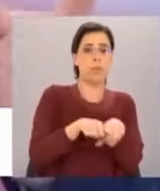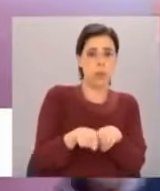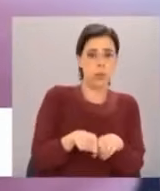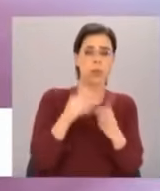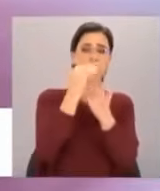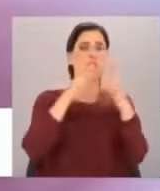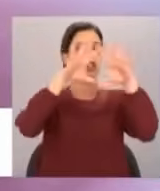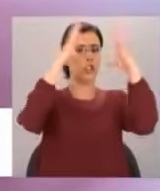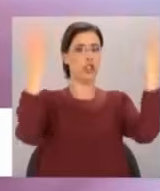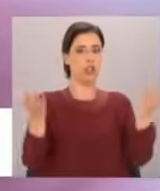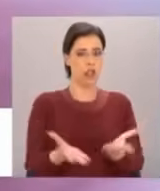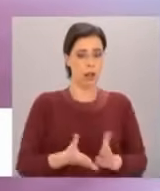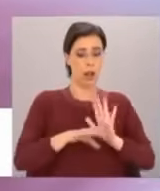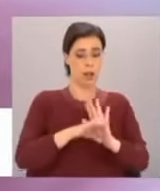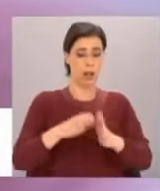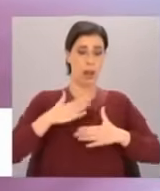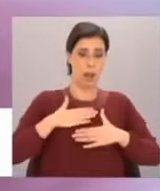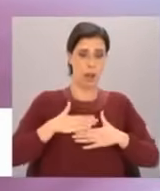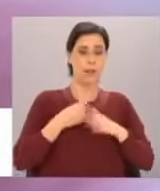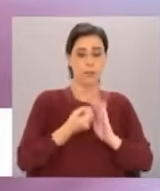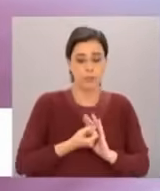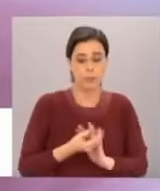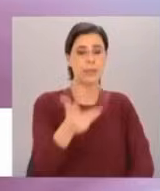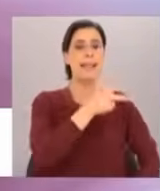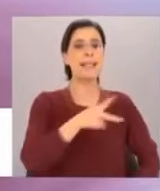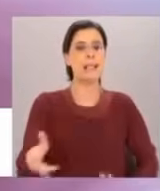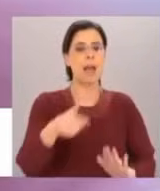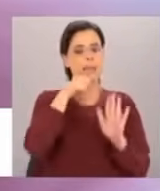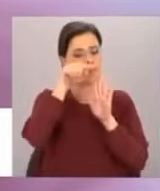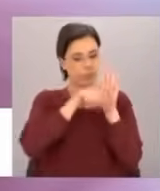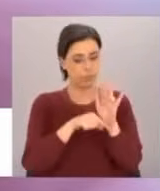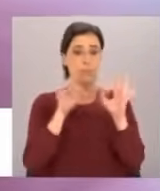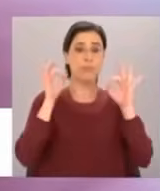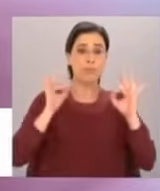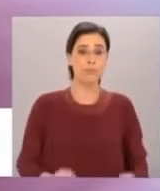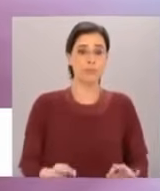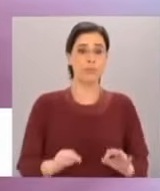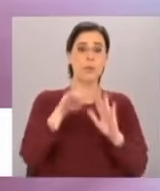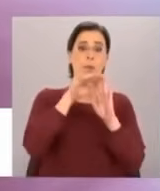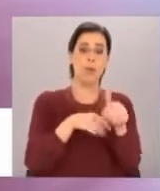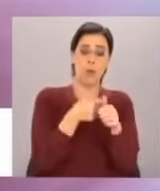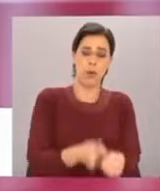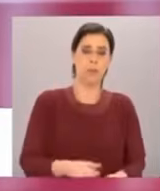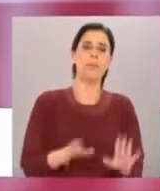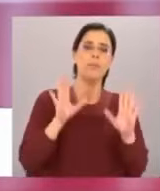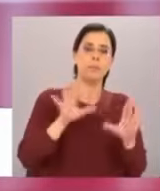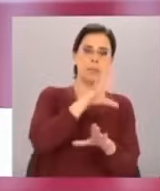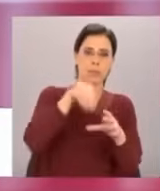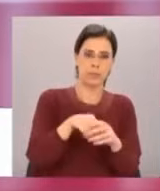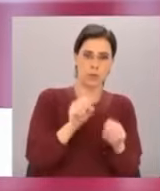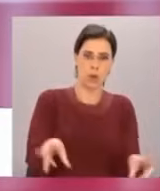linhas políticas Gerais que os grandes valores que chega tem e sem medidas que é no fundo a concretização desse deste programa agora